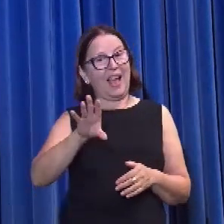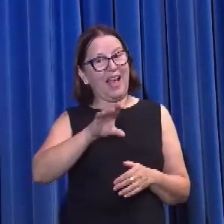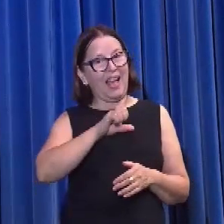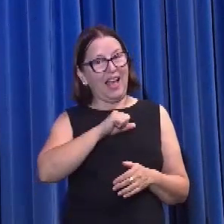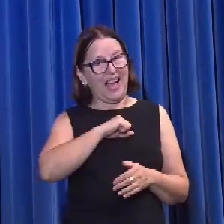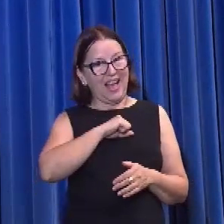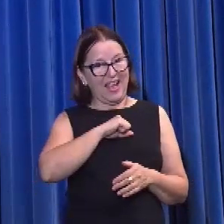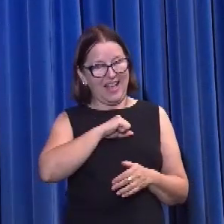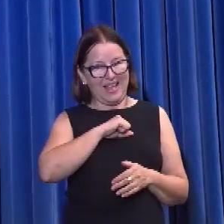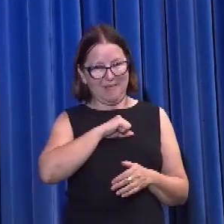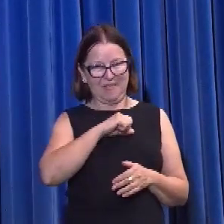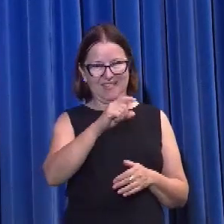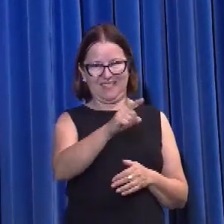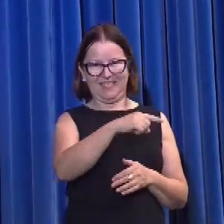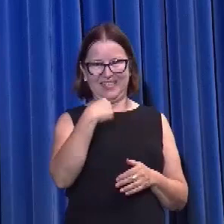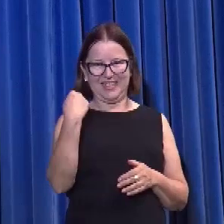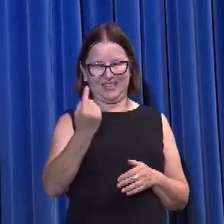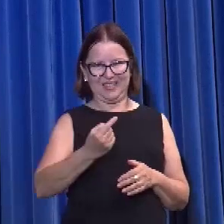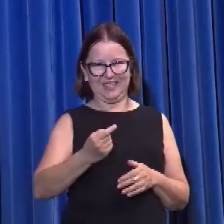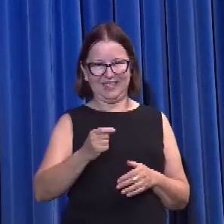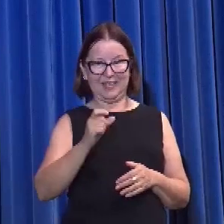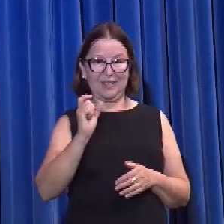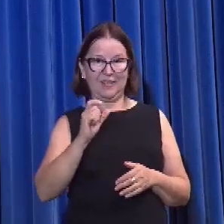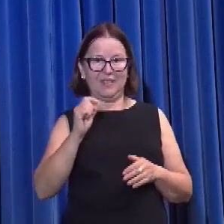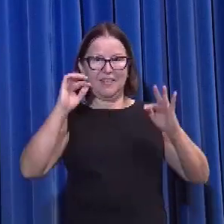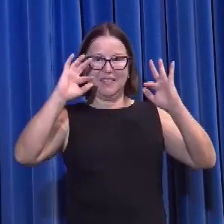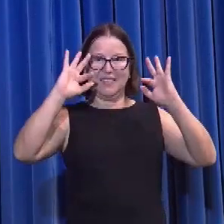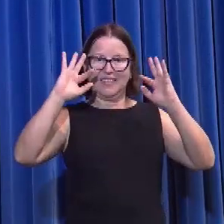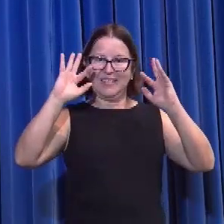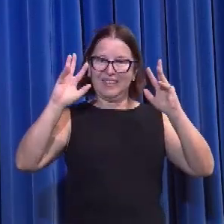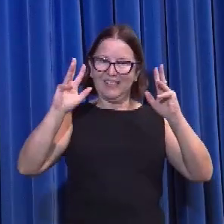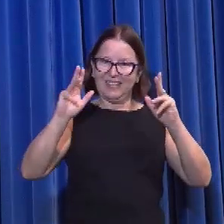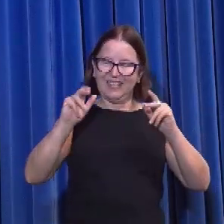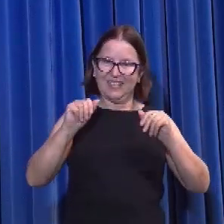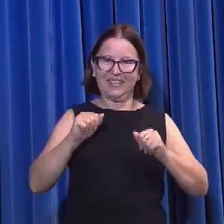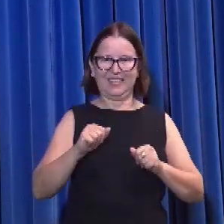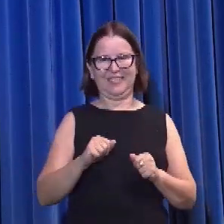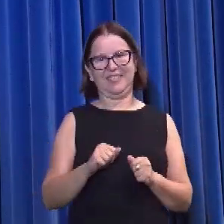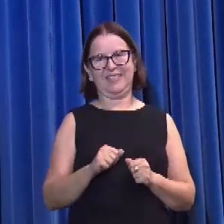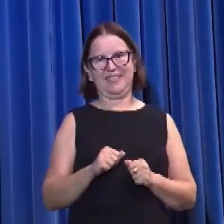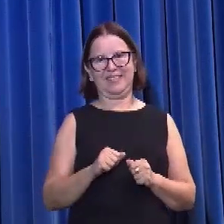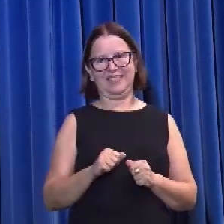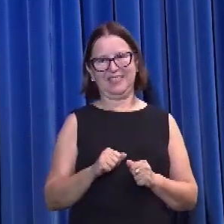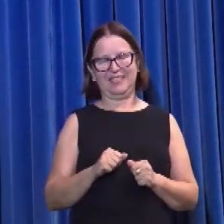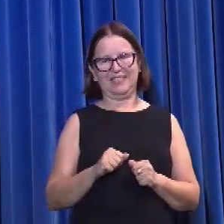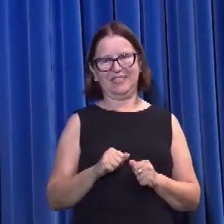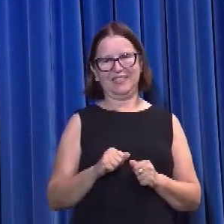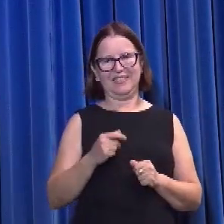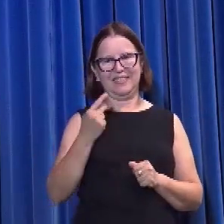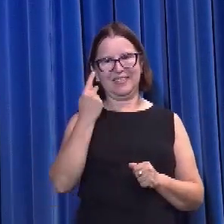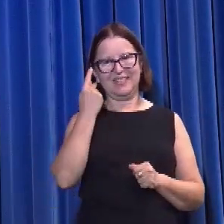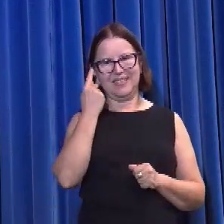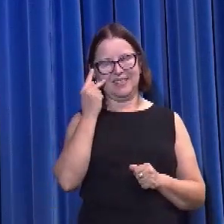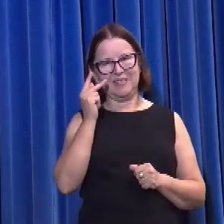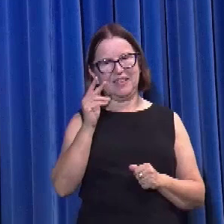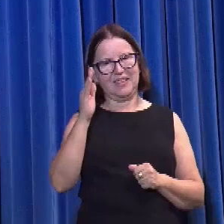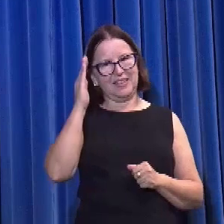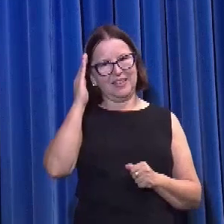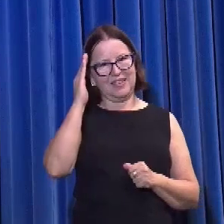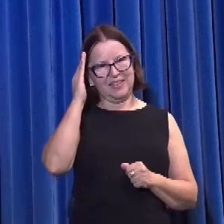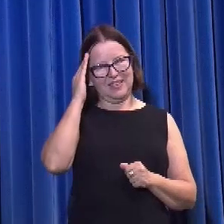Nós sabemos que são palavras maravilhosas ao ouvir a qualquer momento, quando elas